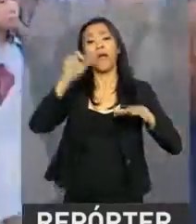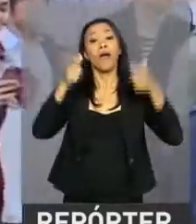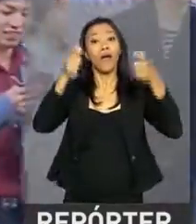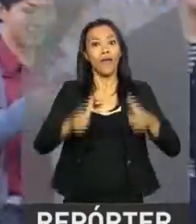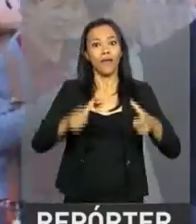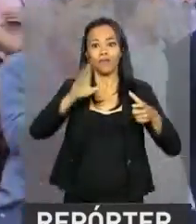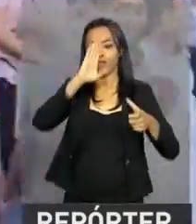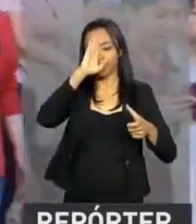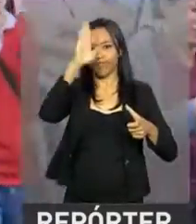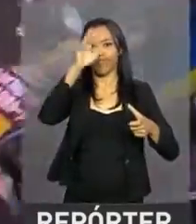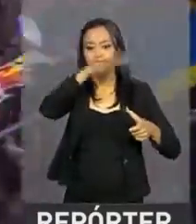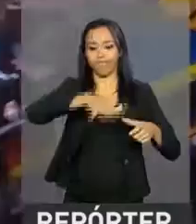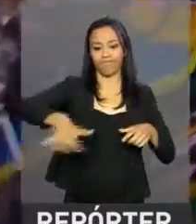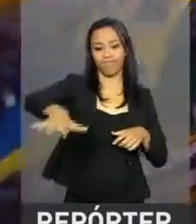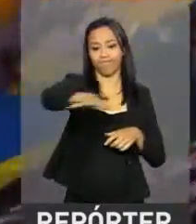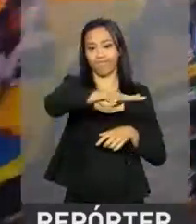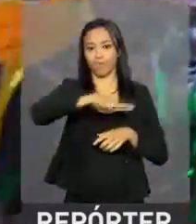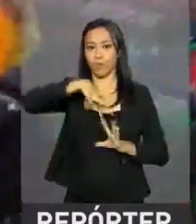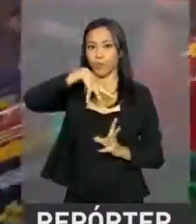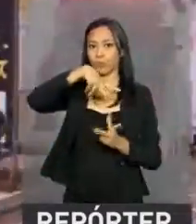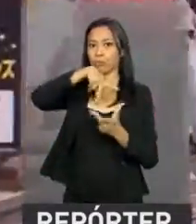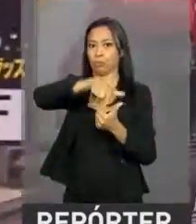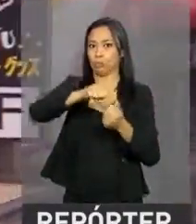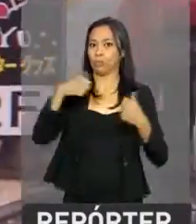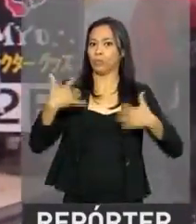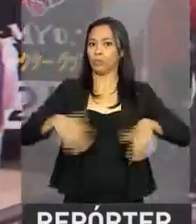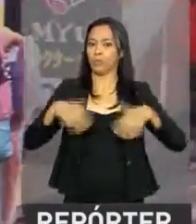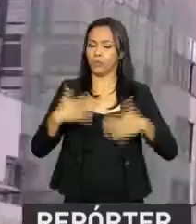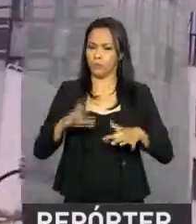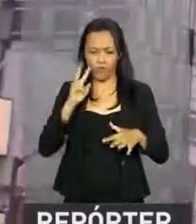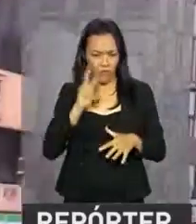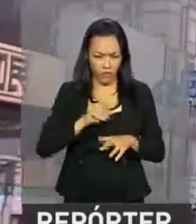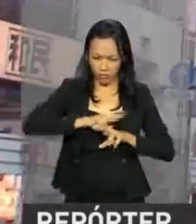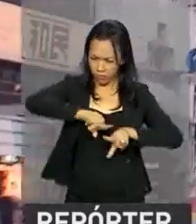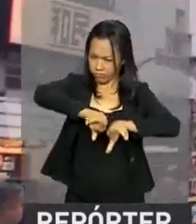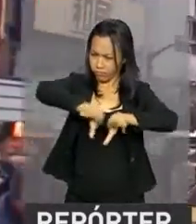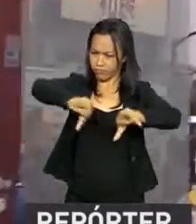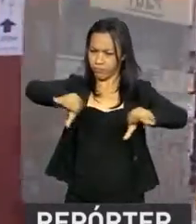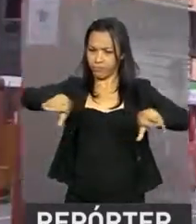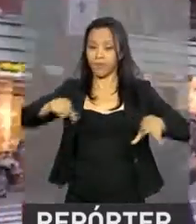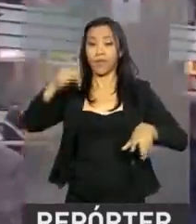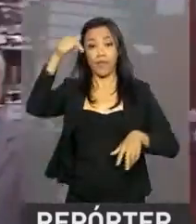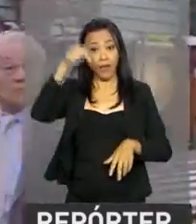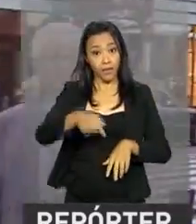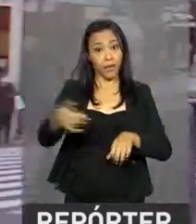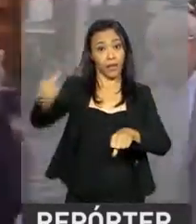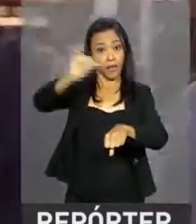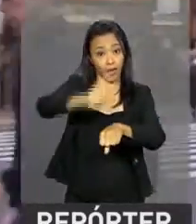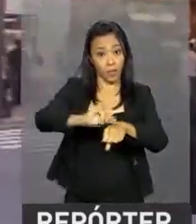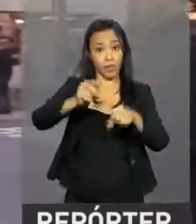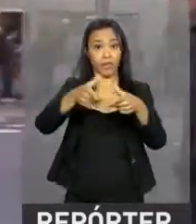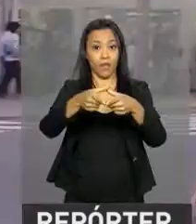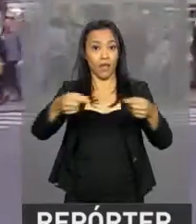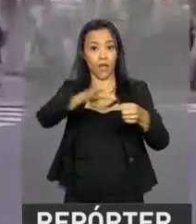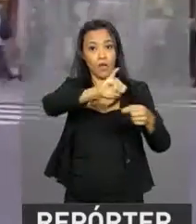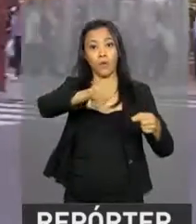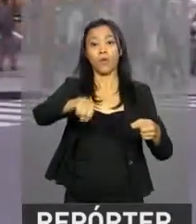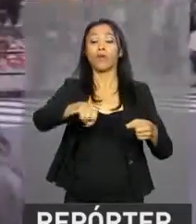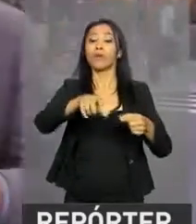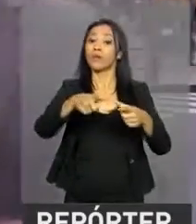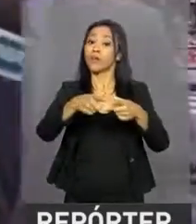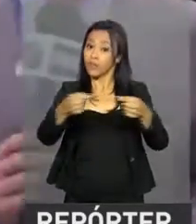centro da maior região metropolitana do mundo, se vê de tudo. E é aqui na capital do Japão, onde o